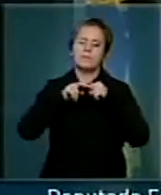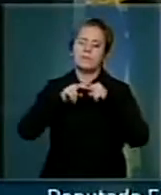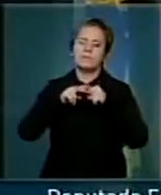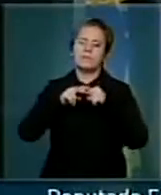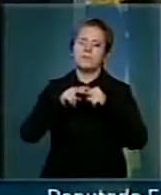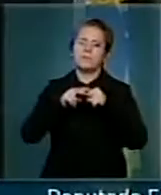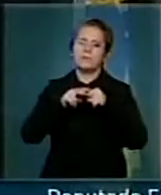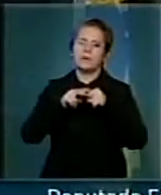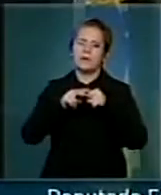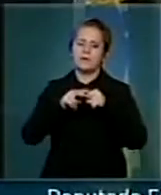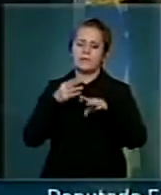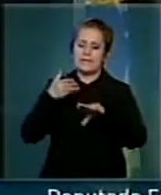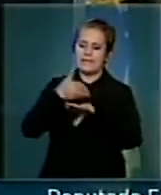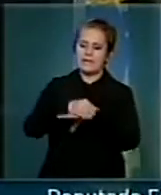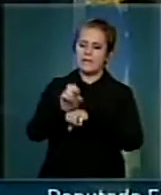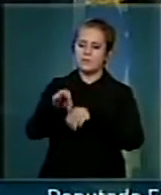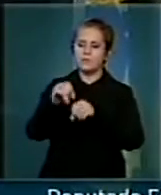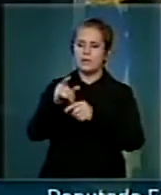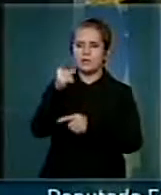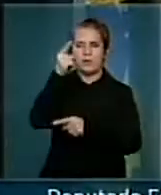acesso limitado à educação.